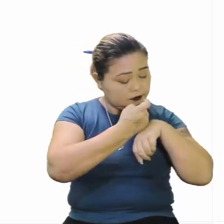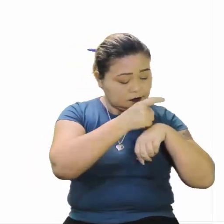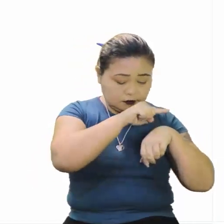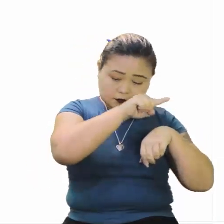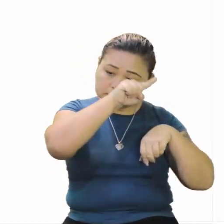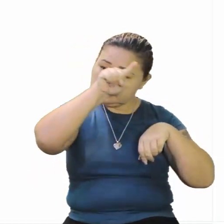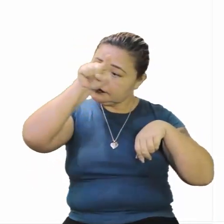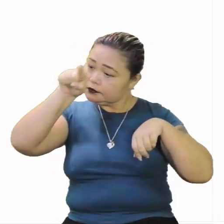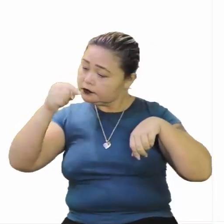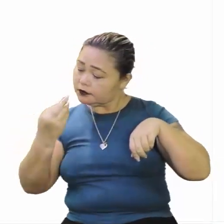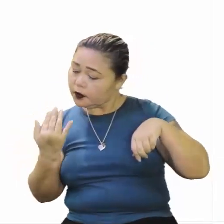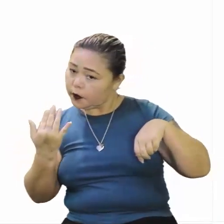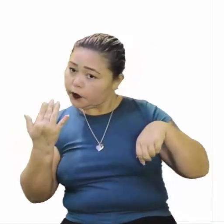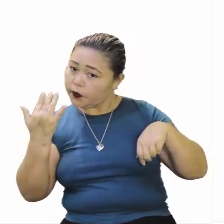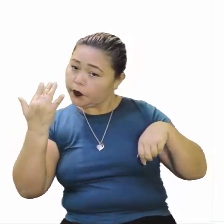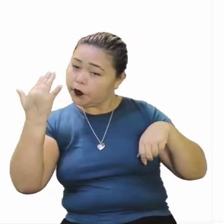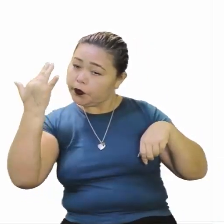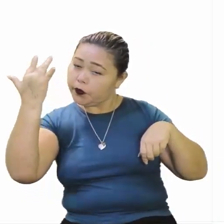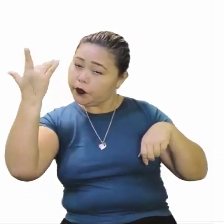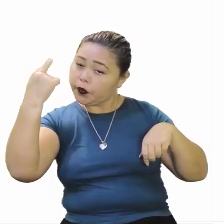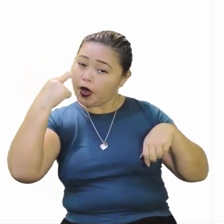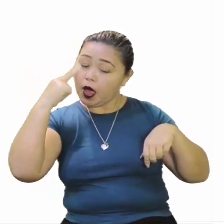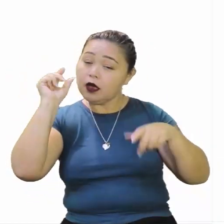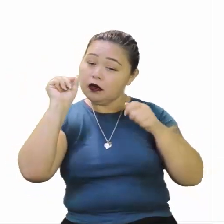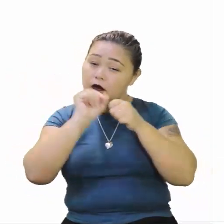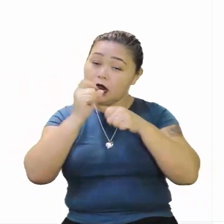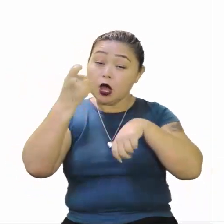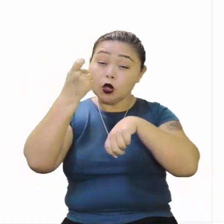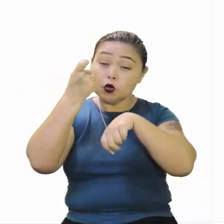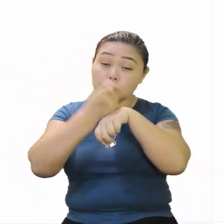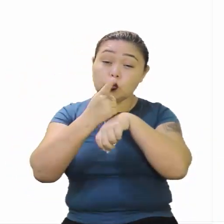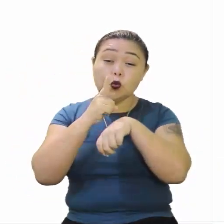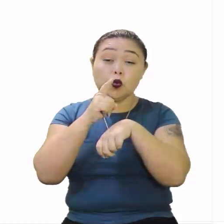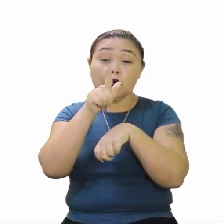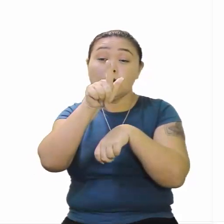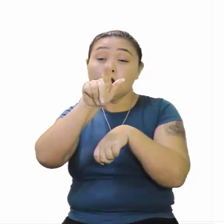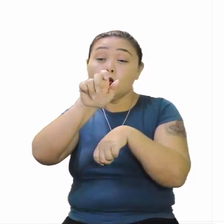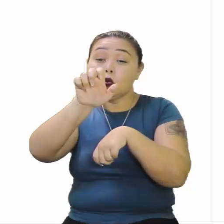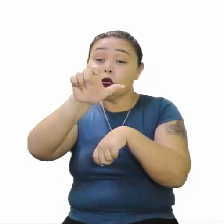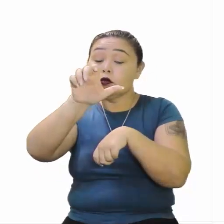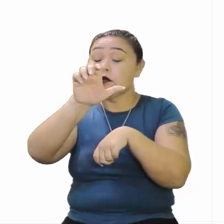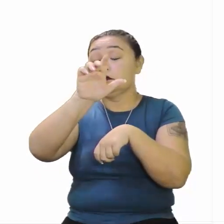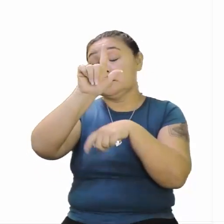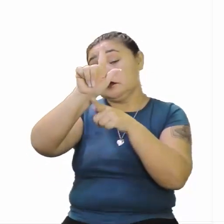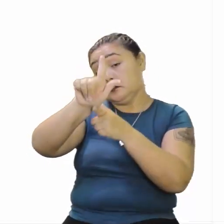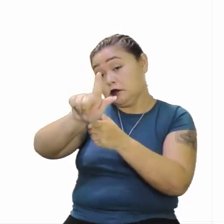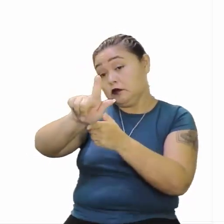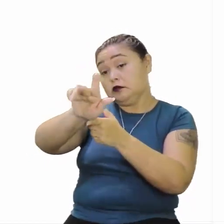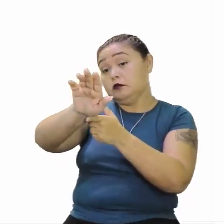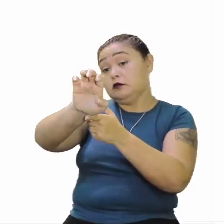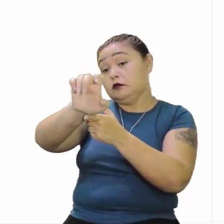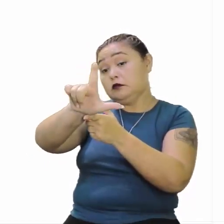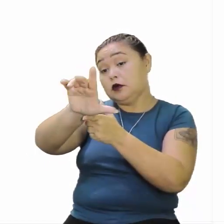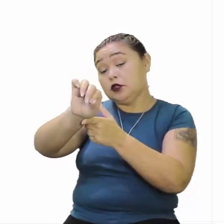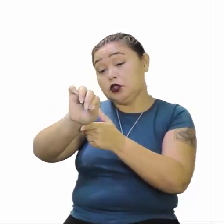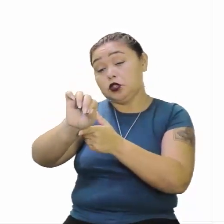para o gasoso. Vocês já ouviram falar do gelo seco? O gelo seco nada mais